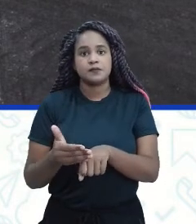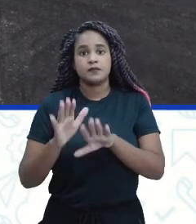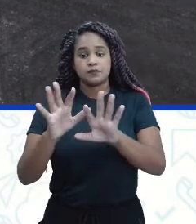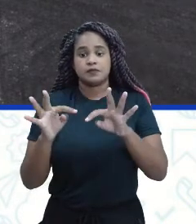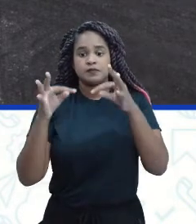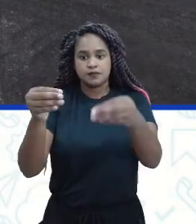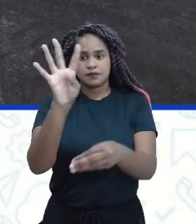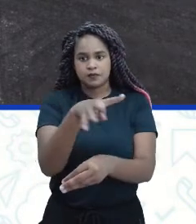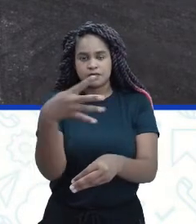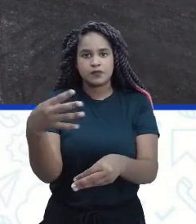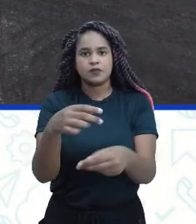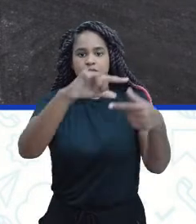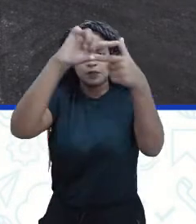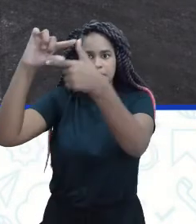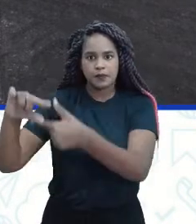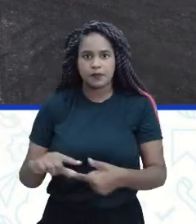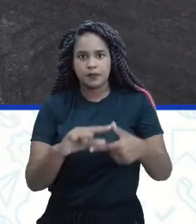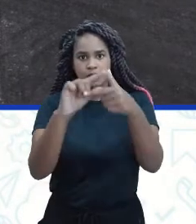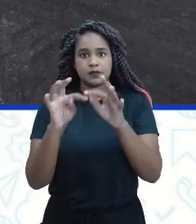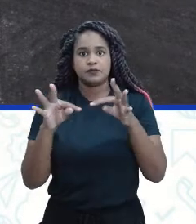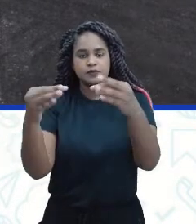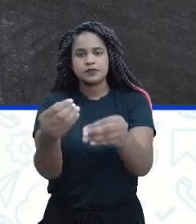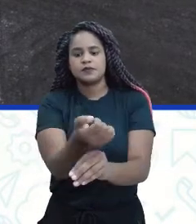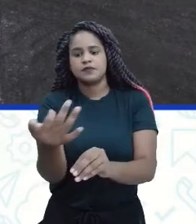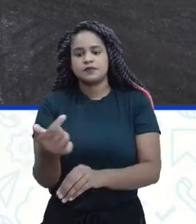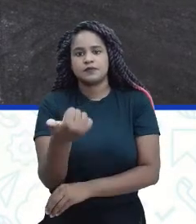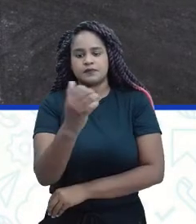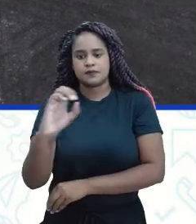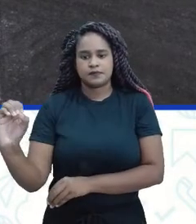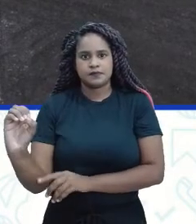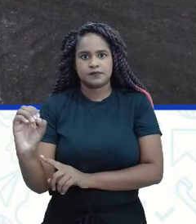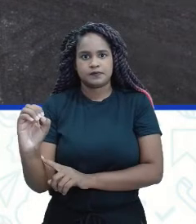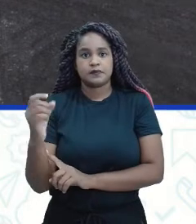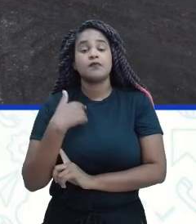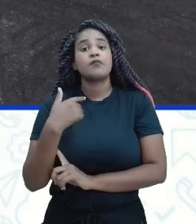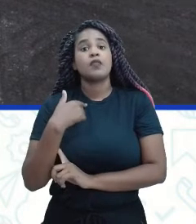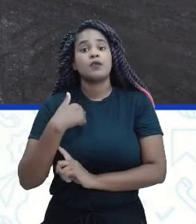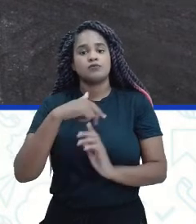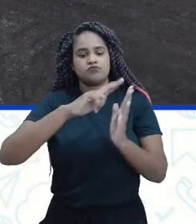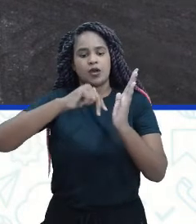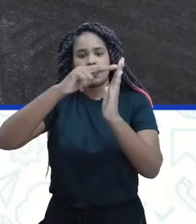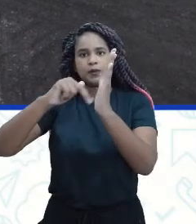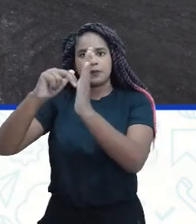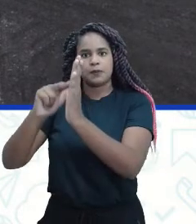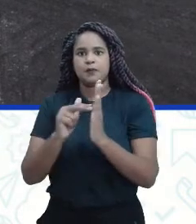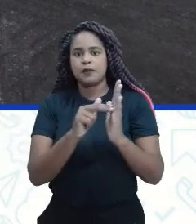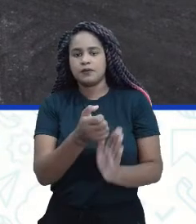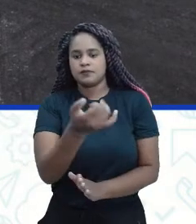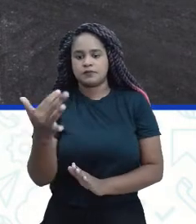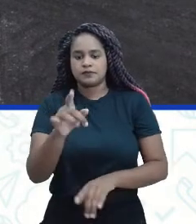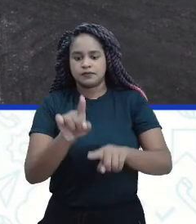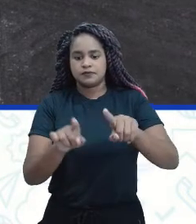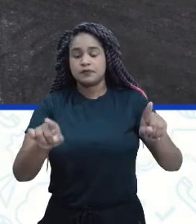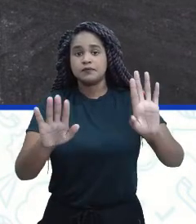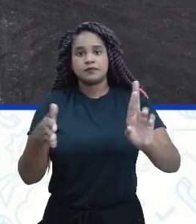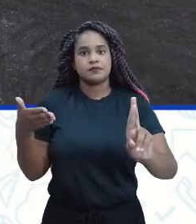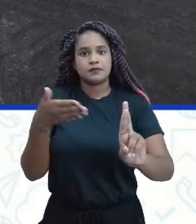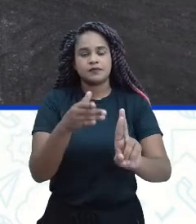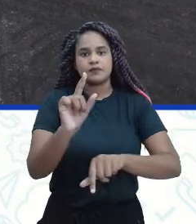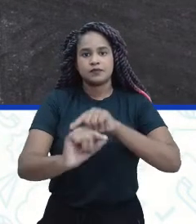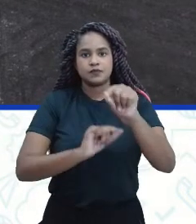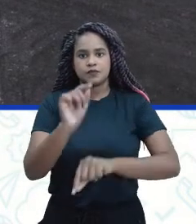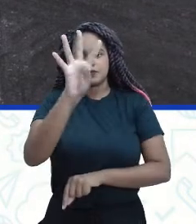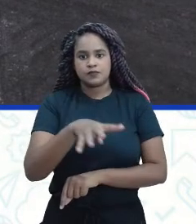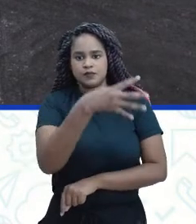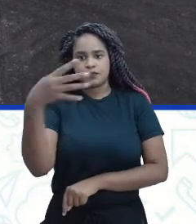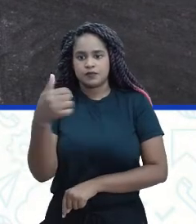100 quadradinhos. Então, veja que a quantidade que eu estou pintando, ela está variando. Mas a minha referência inicial é a quantidade de partes